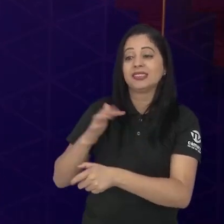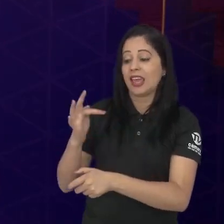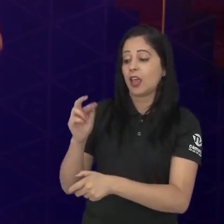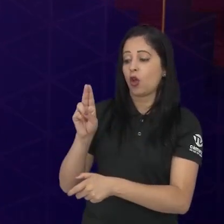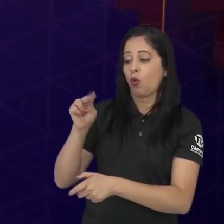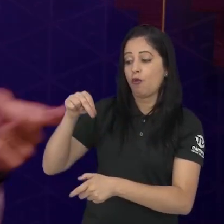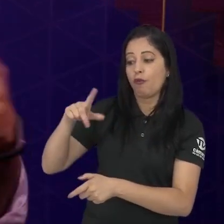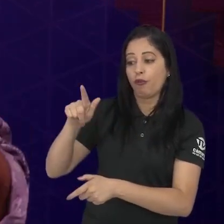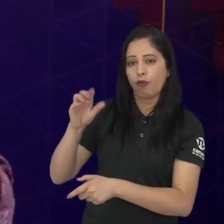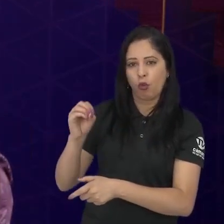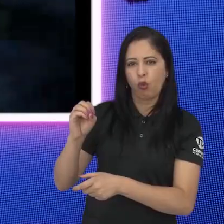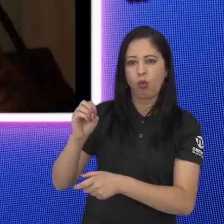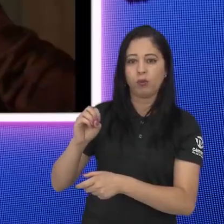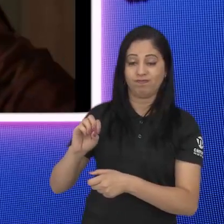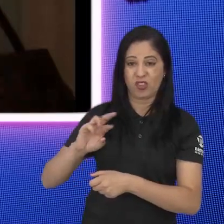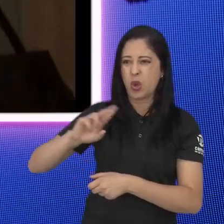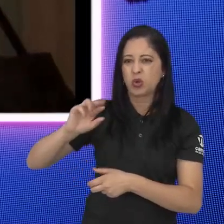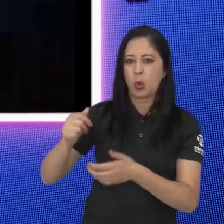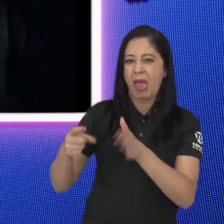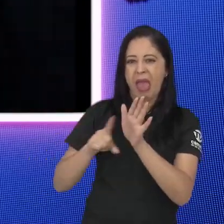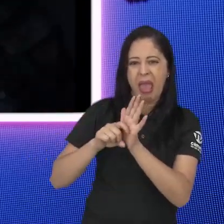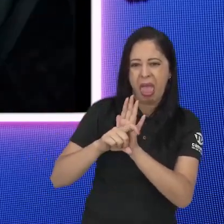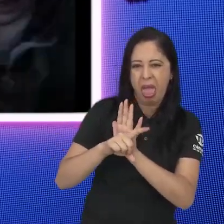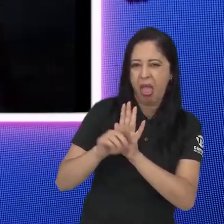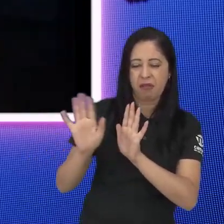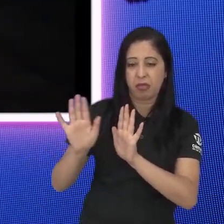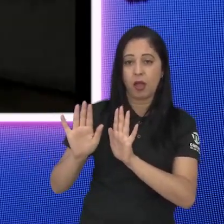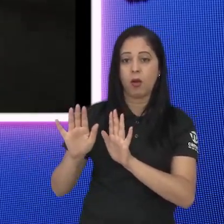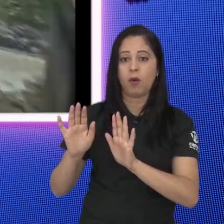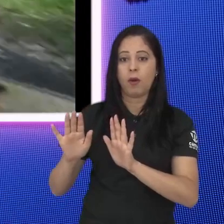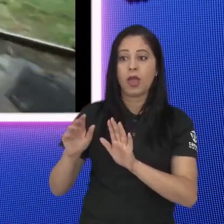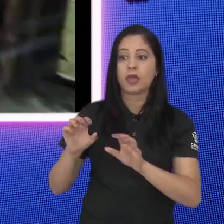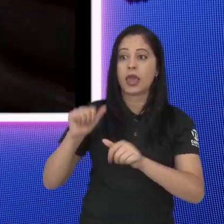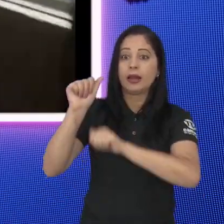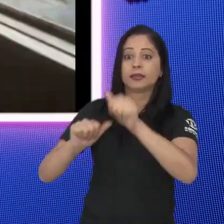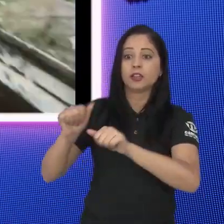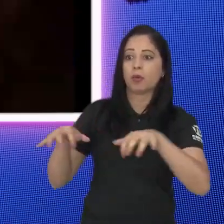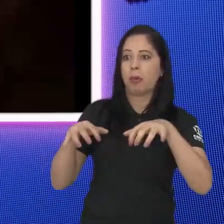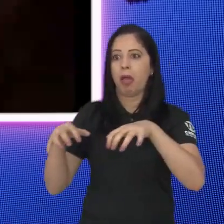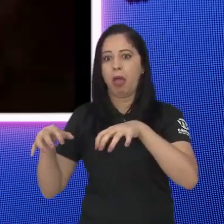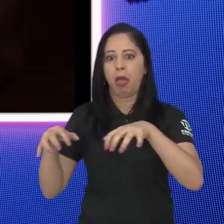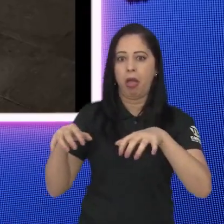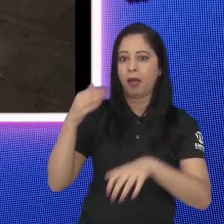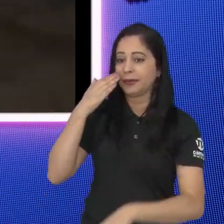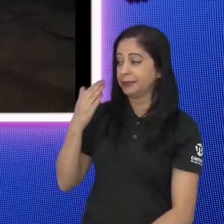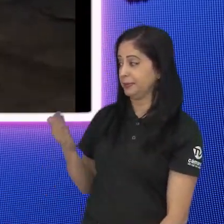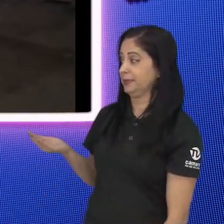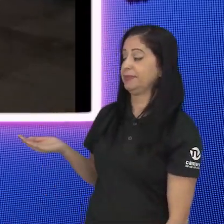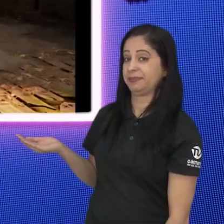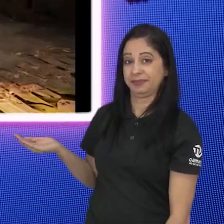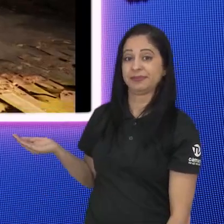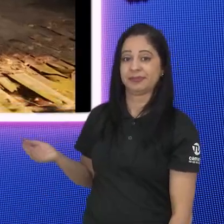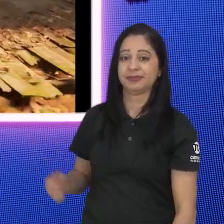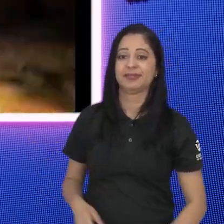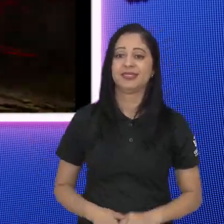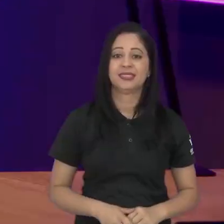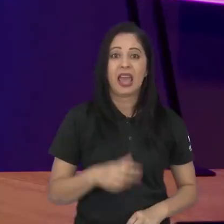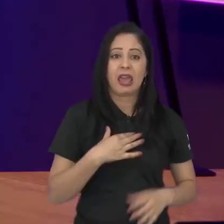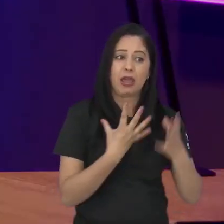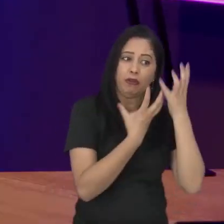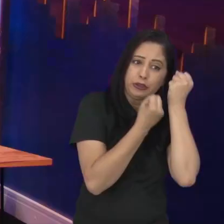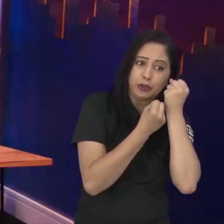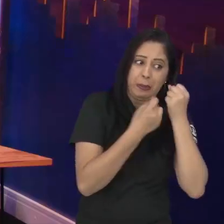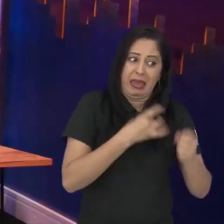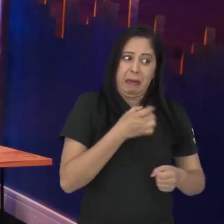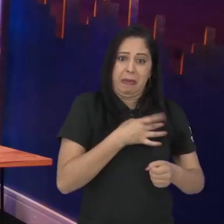Não era uma bactéria, não era um vírus. Fungo que transforma as pessoas em zumbis. Eu vou ter pesadelo com zumbi à noite, Samuel. Não. A gente vai para um rápido